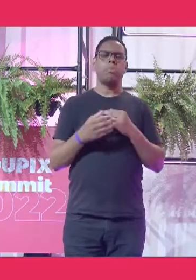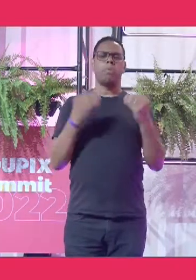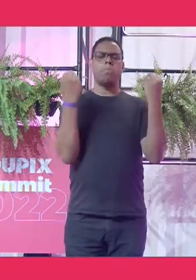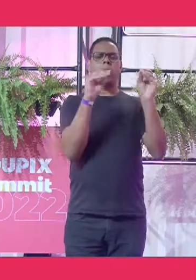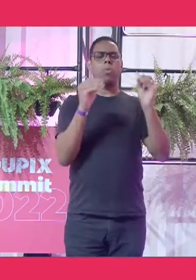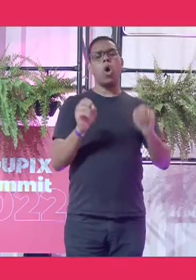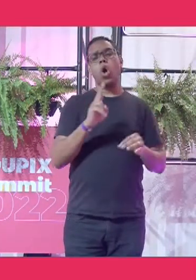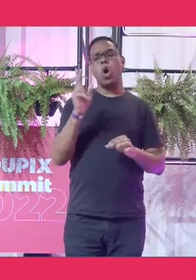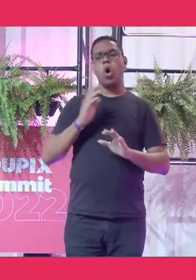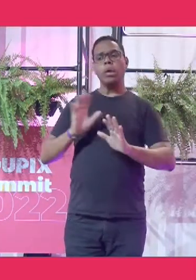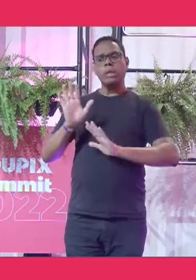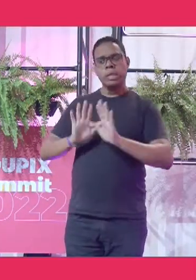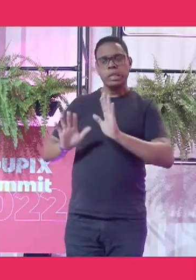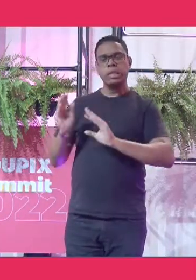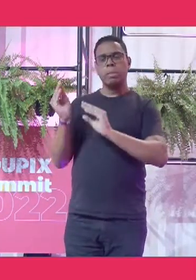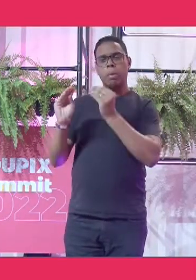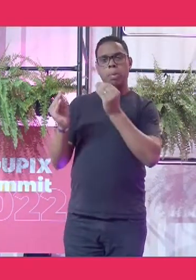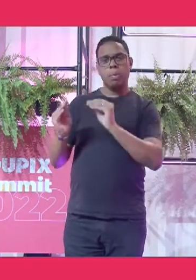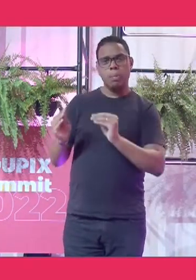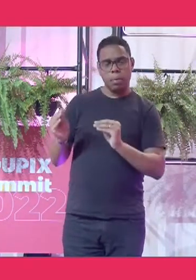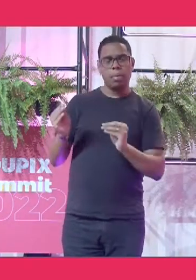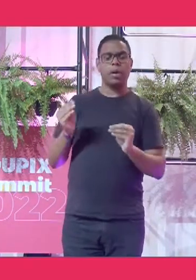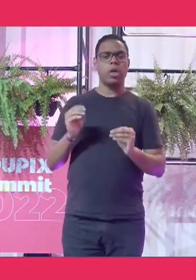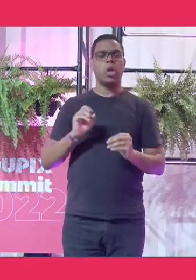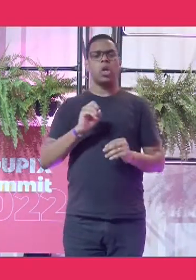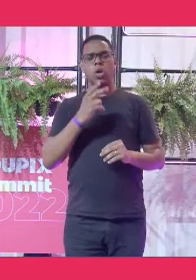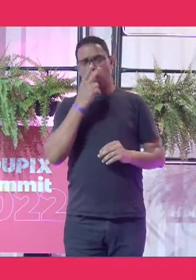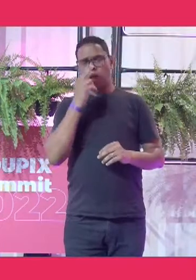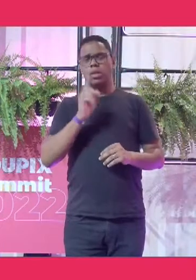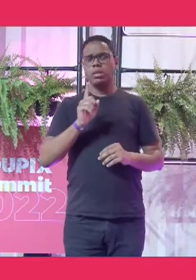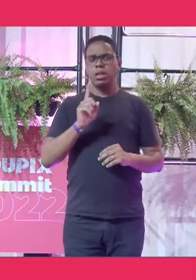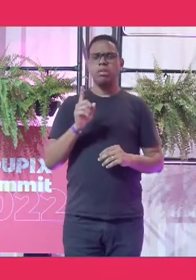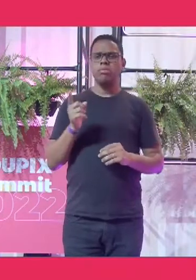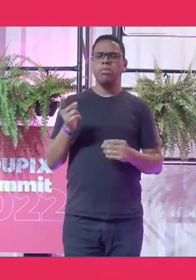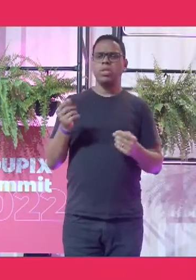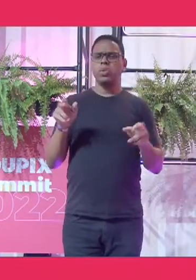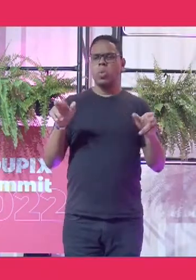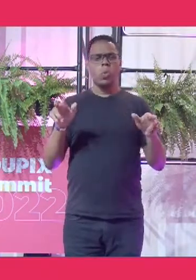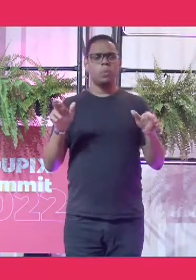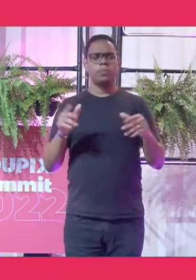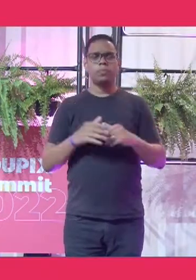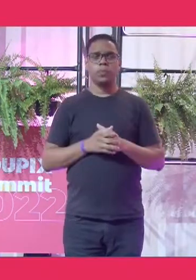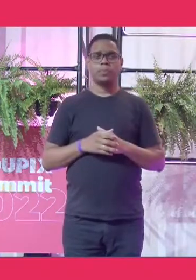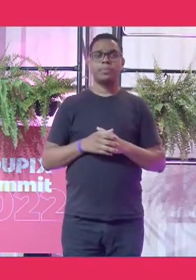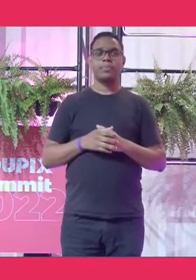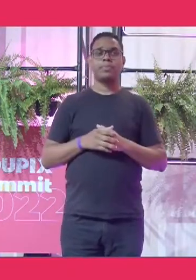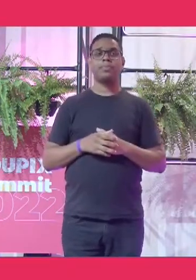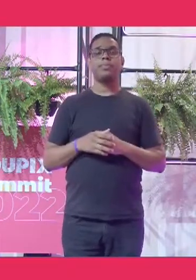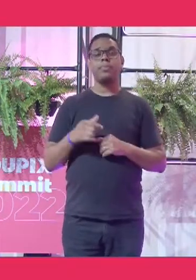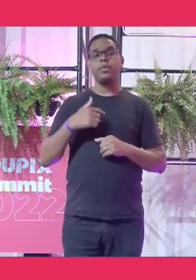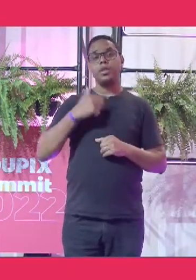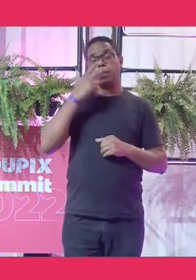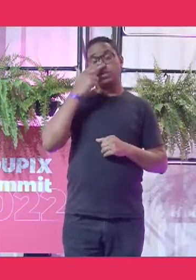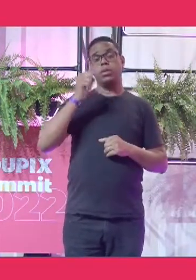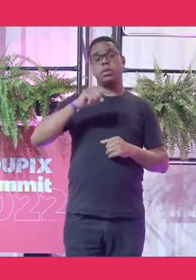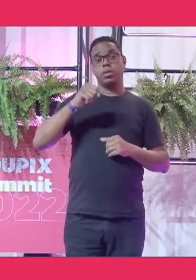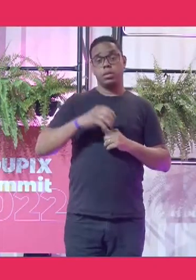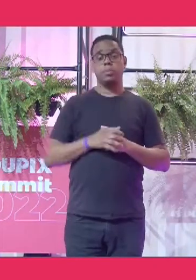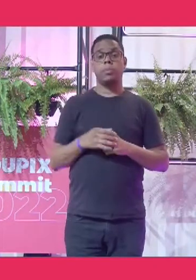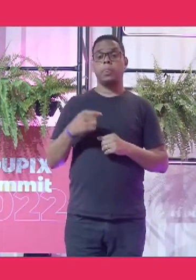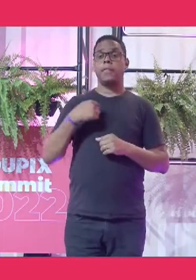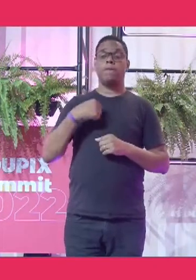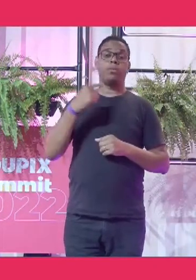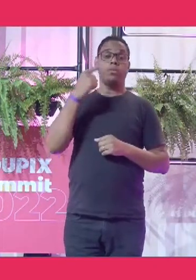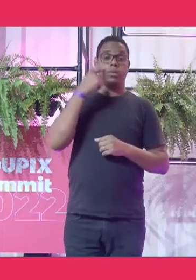é essa expectativa que é a mãe da frustração? Ou vocês acham que a gente estaria frustrado igual? Eu acho que sim. Eu particularmente